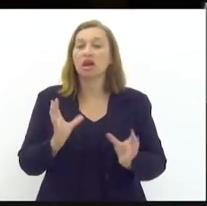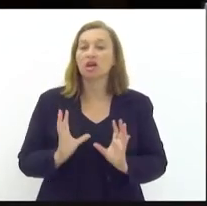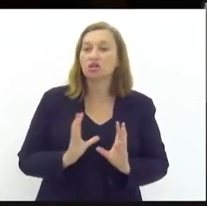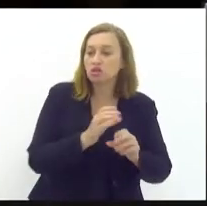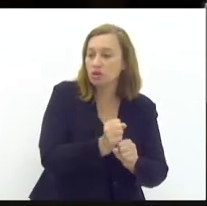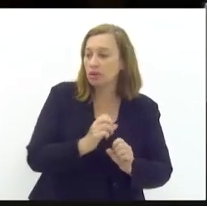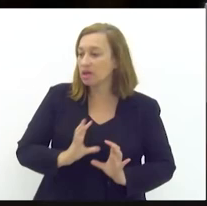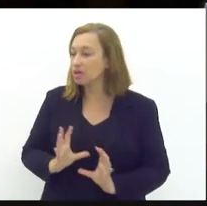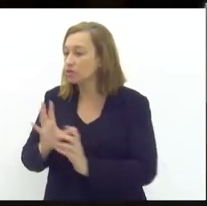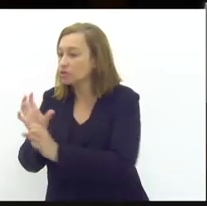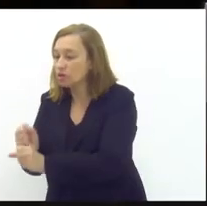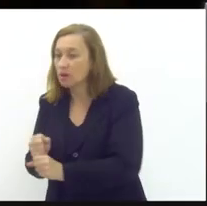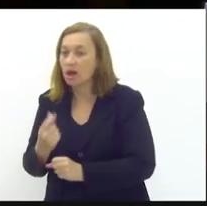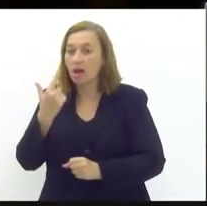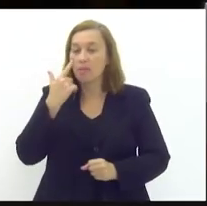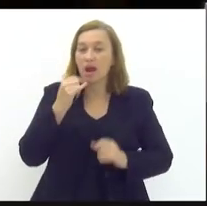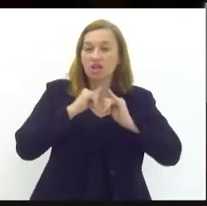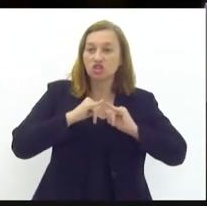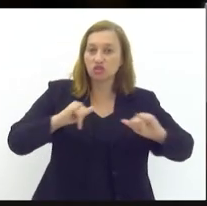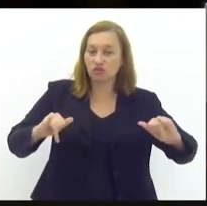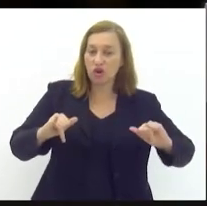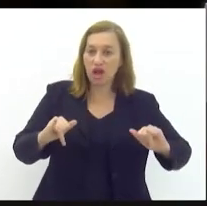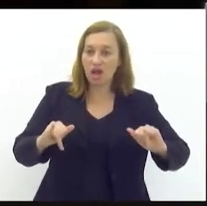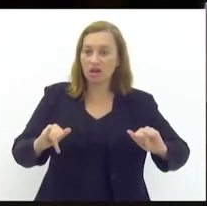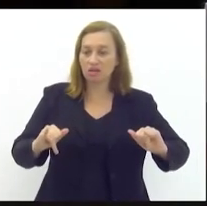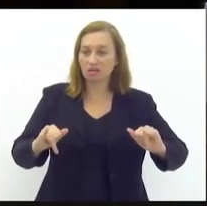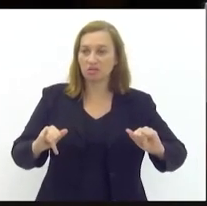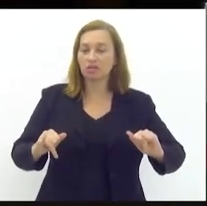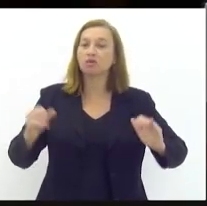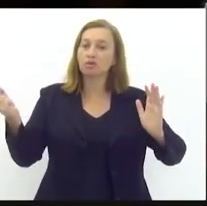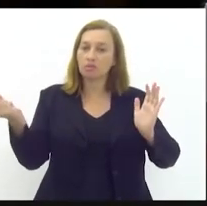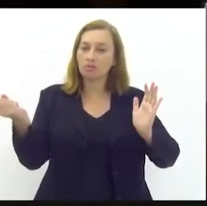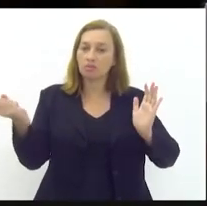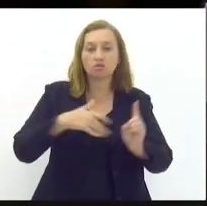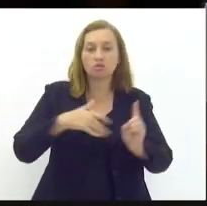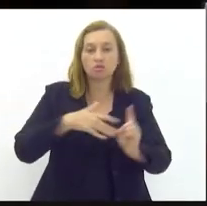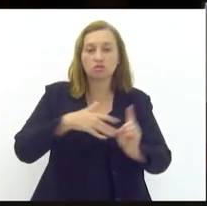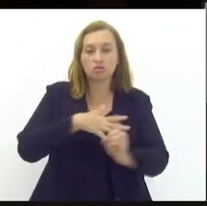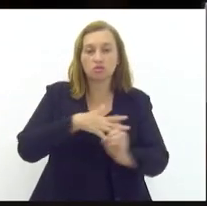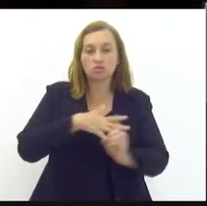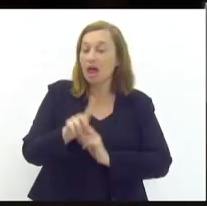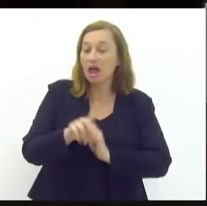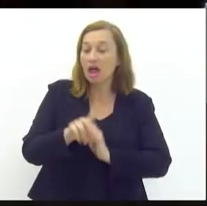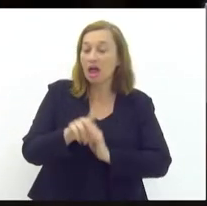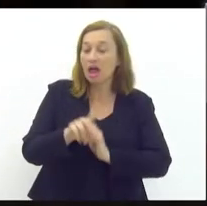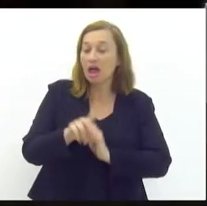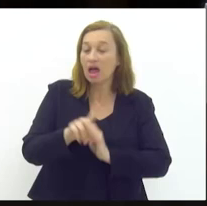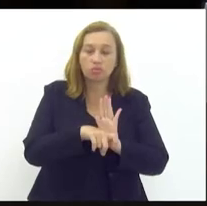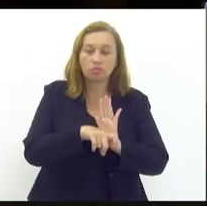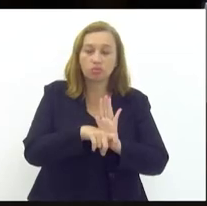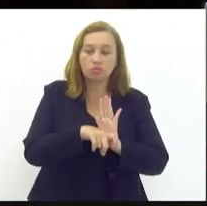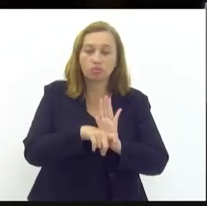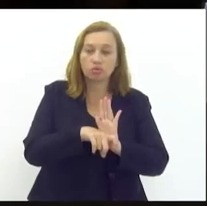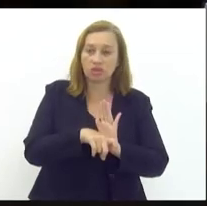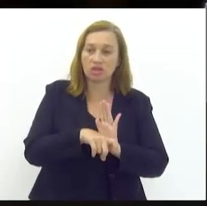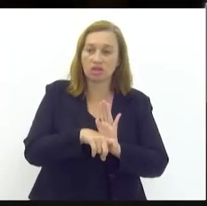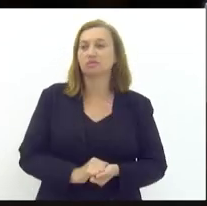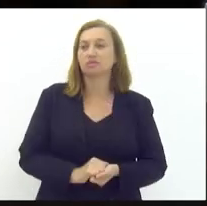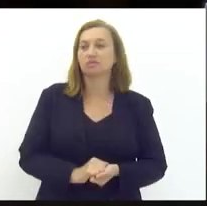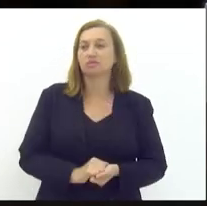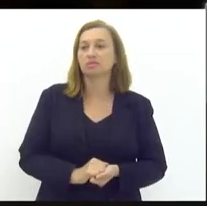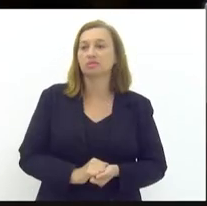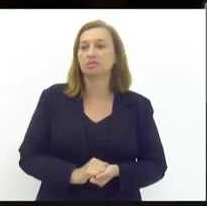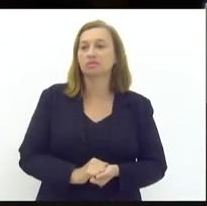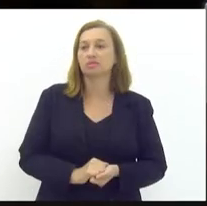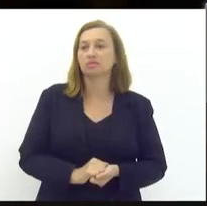para divulgar uma potencial impactos sociais sobre a não tributação isenção ou dizer relação